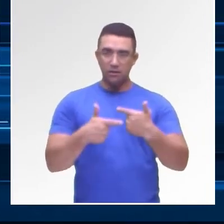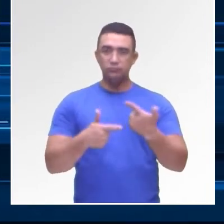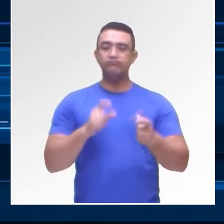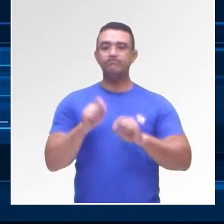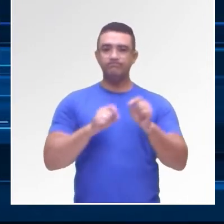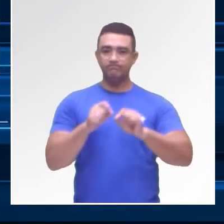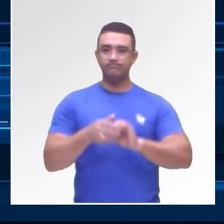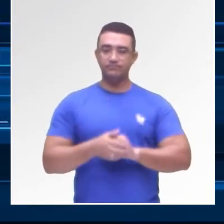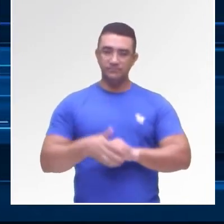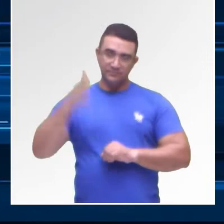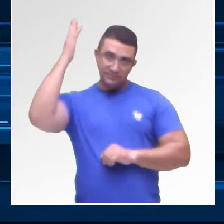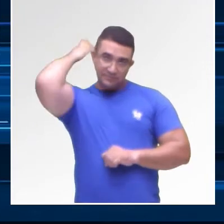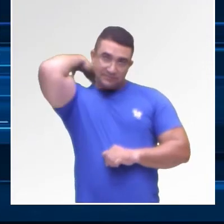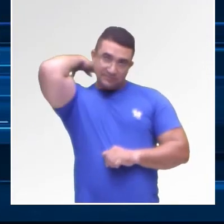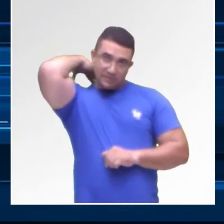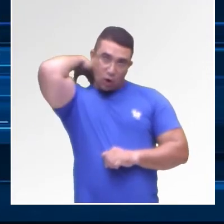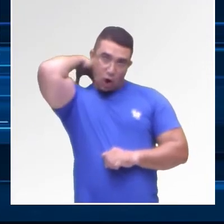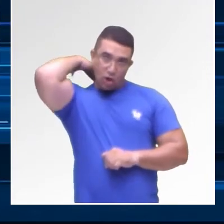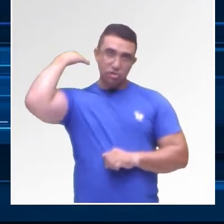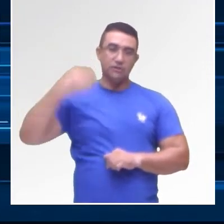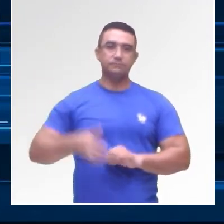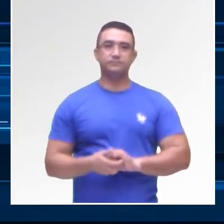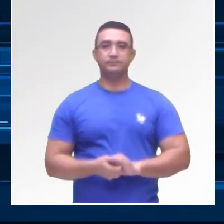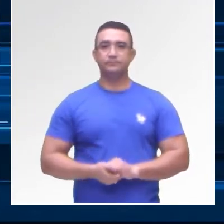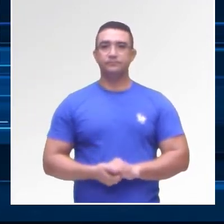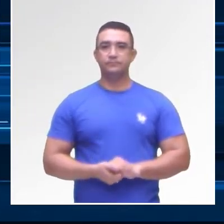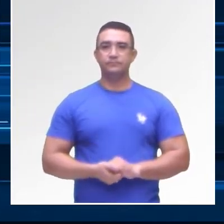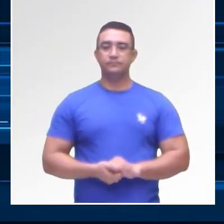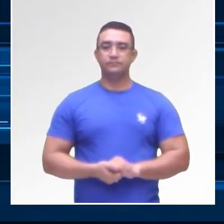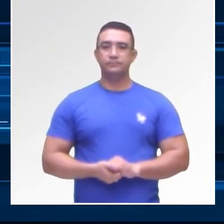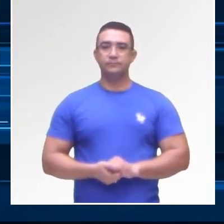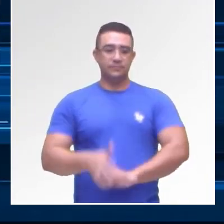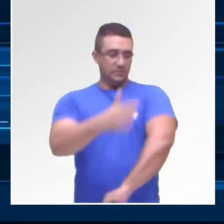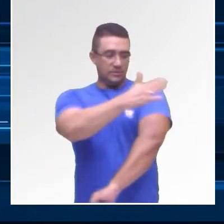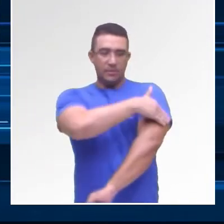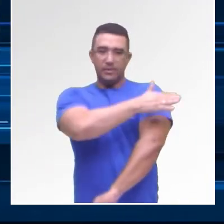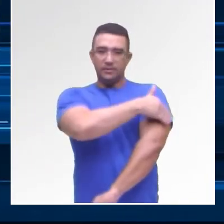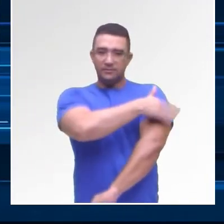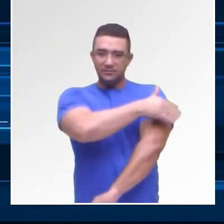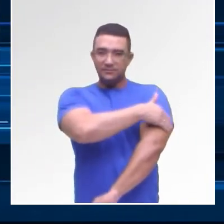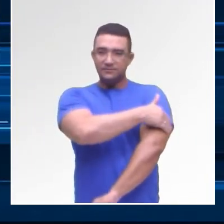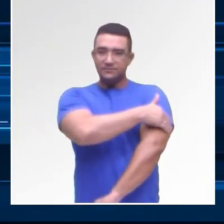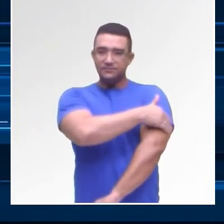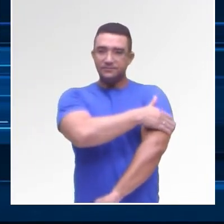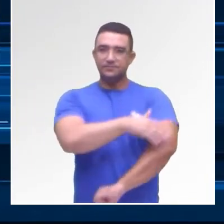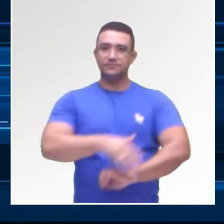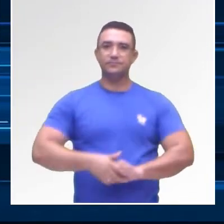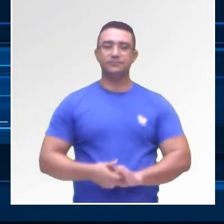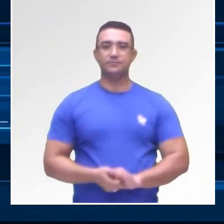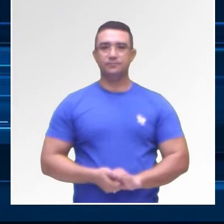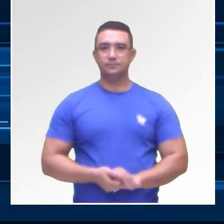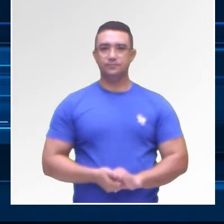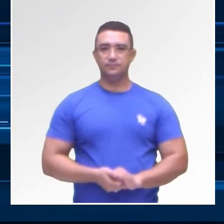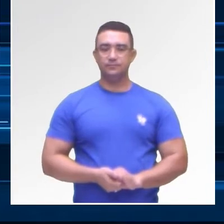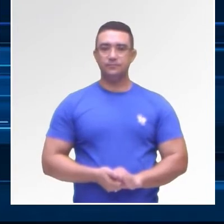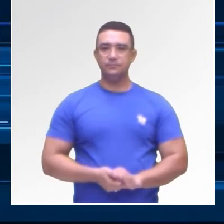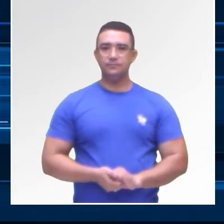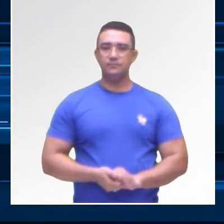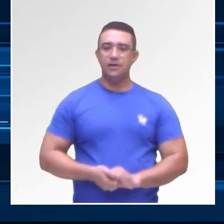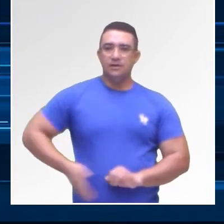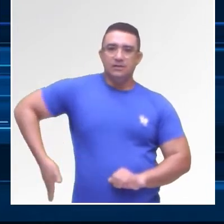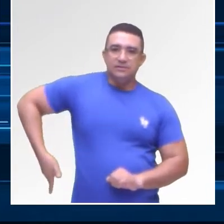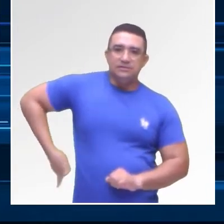esse longo músculo da costa, o longuíssimo do dorso, que é esse que fica aqui embaixo da costela.